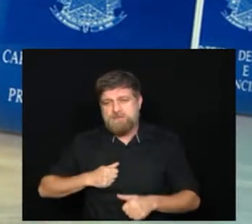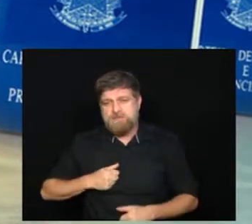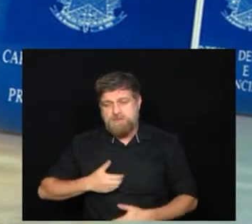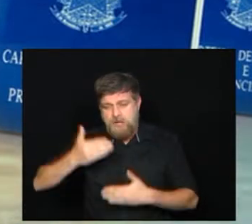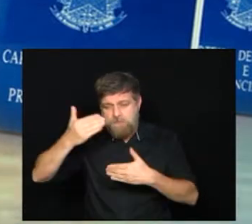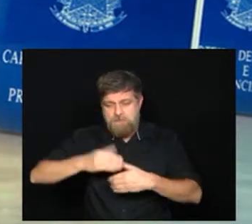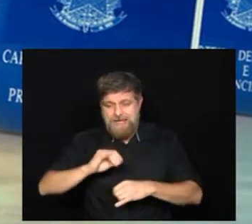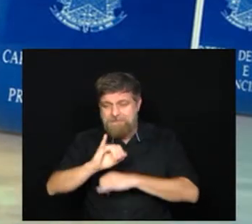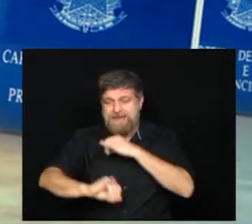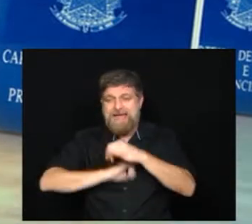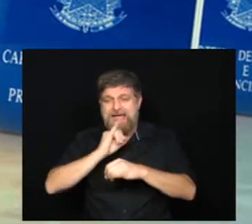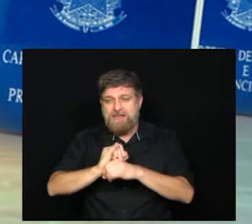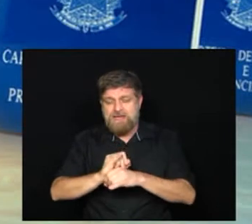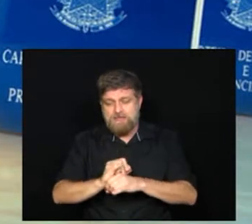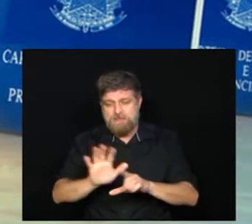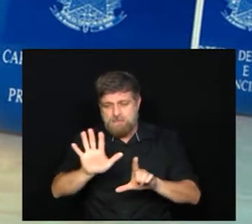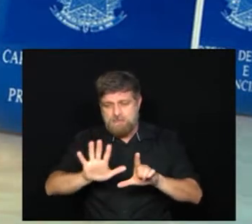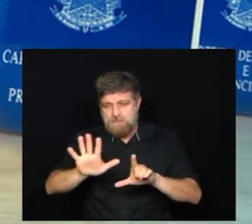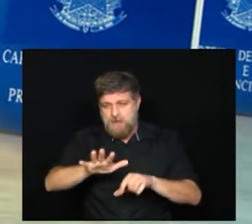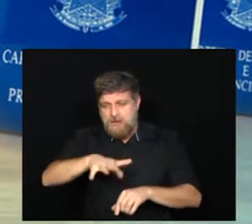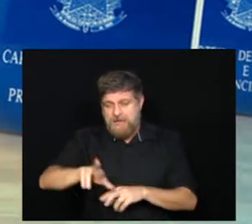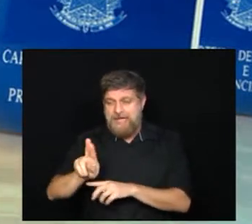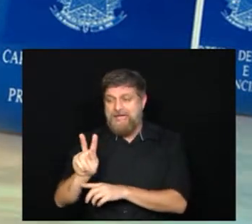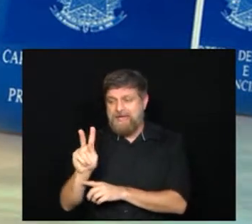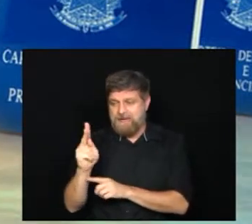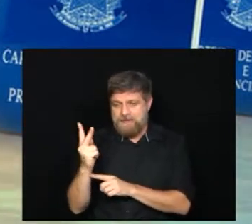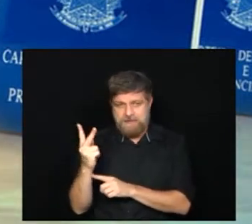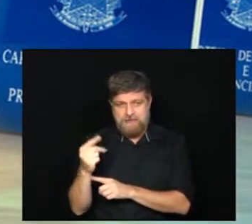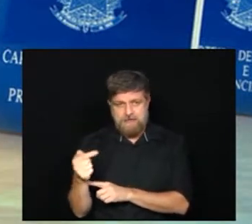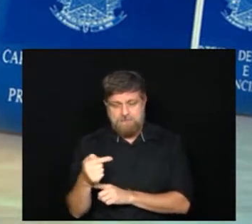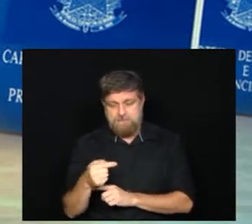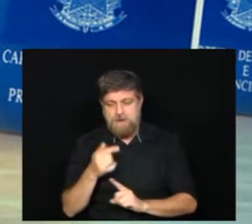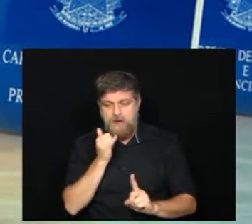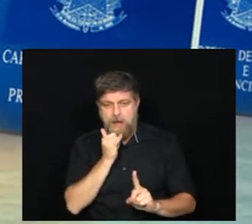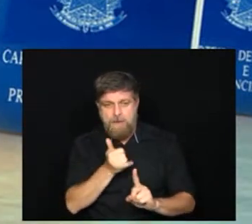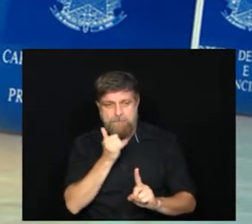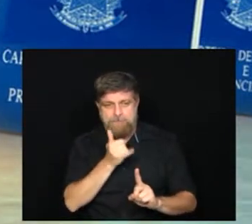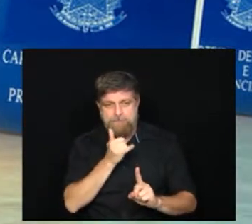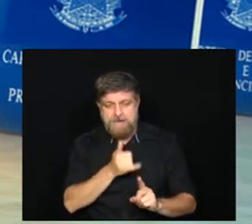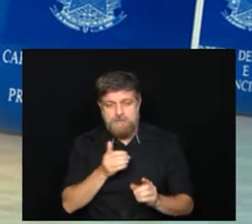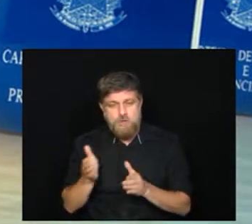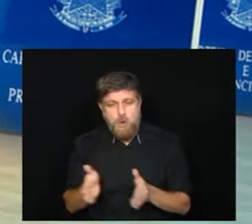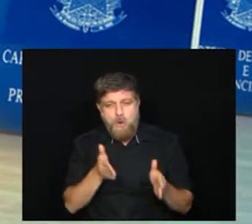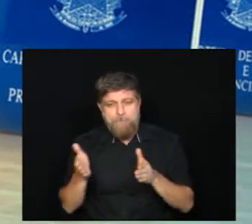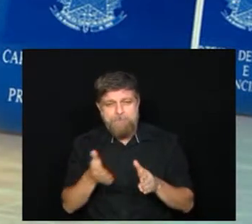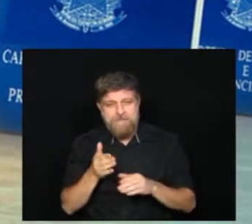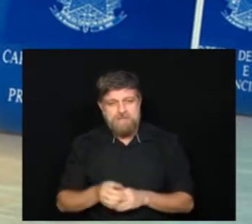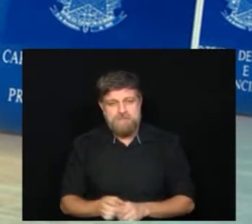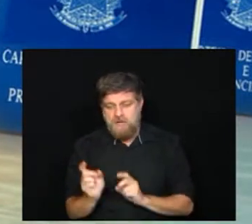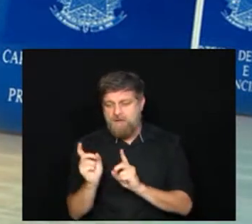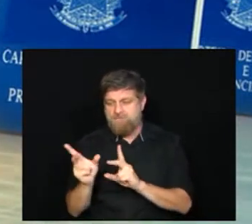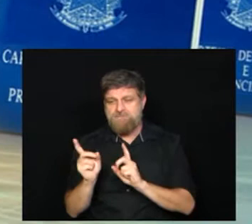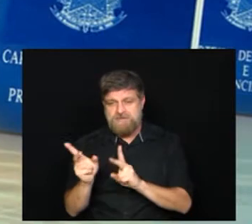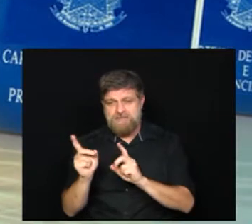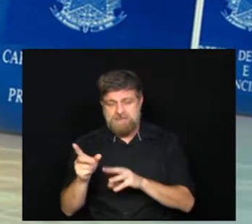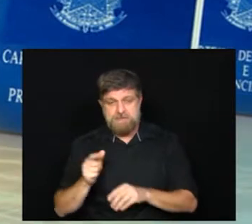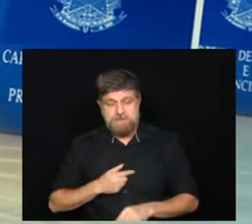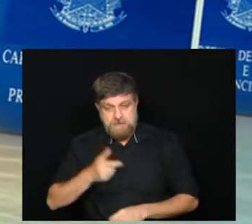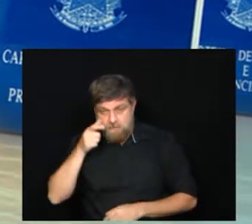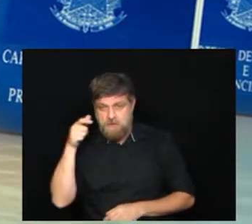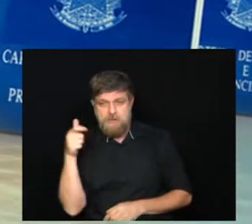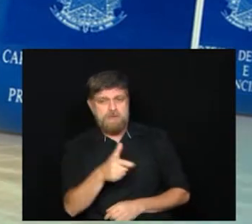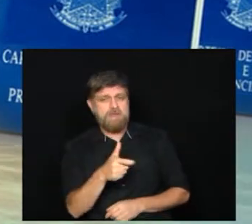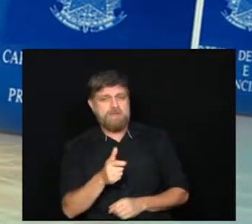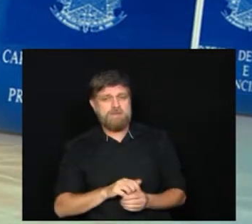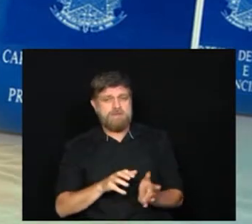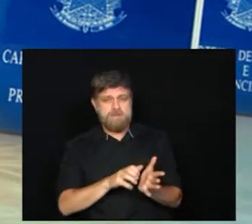totalmente online para as áreas de recursos humanos, marketing, operações, finanças e vendas. Os interessados podem se